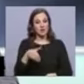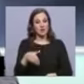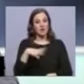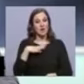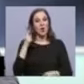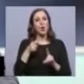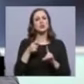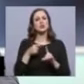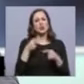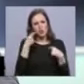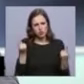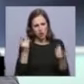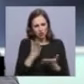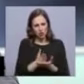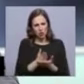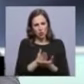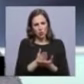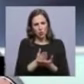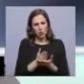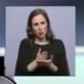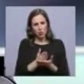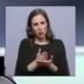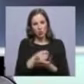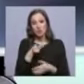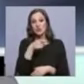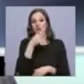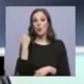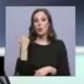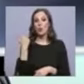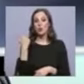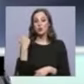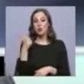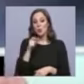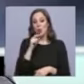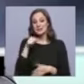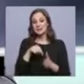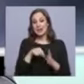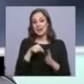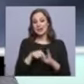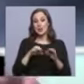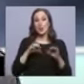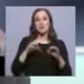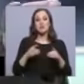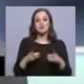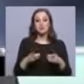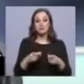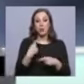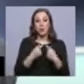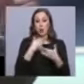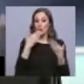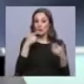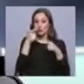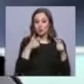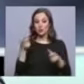mostrar como disse há pouco estar aqui o embrião para a directora os turistas